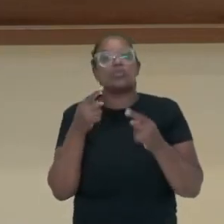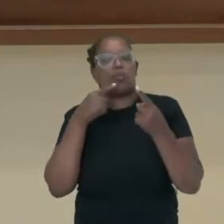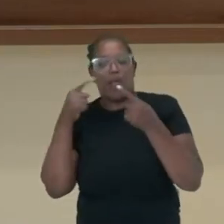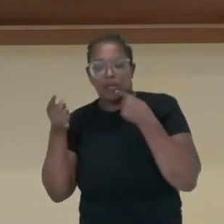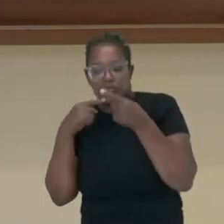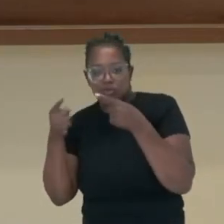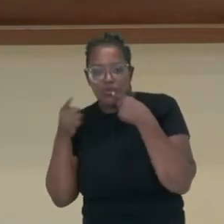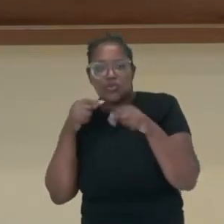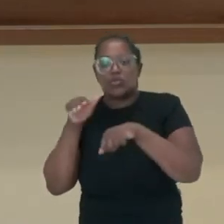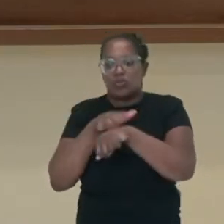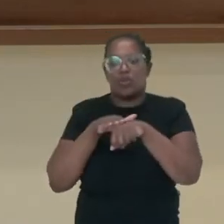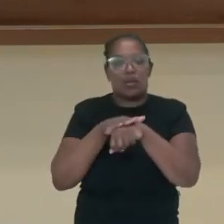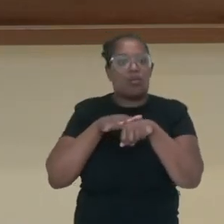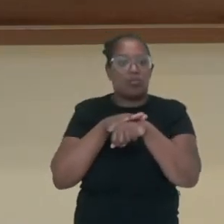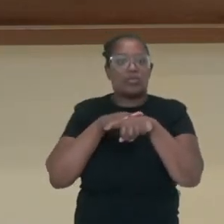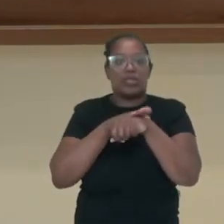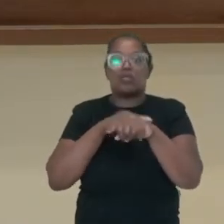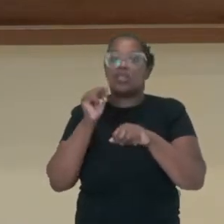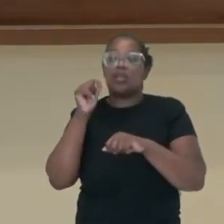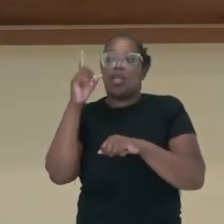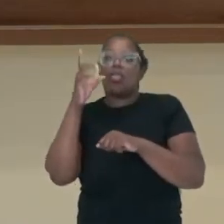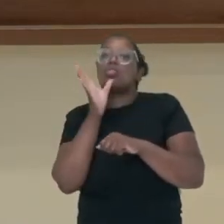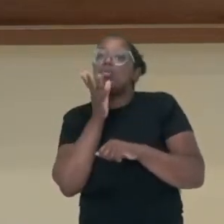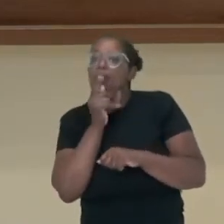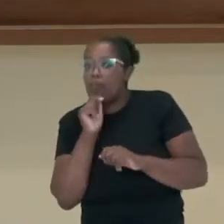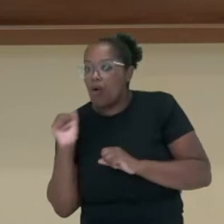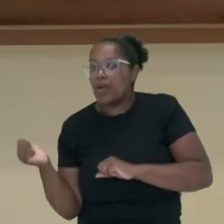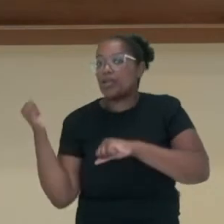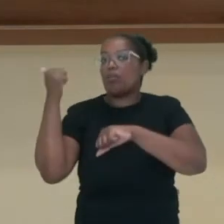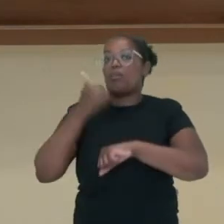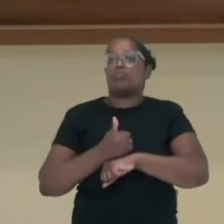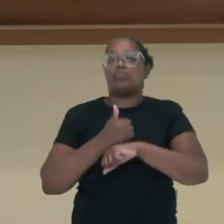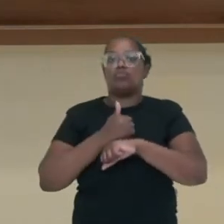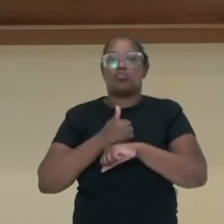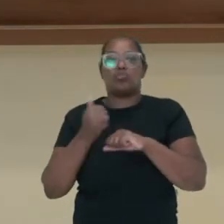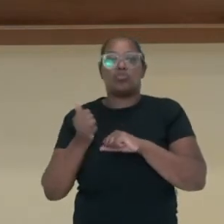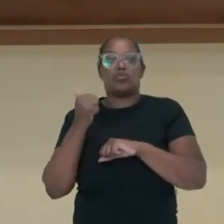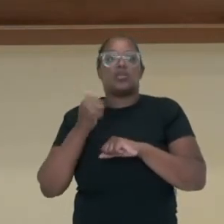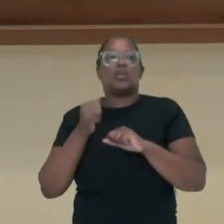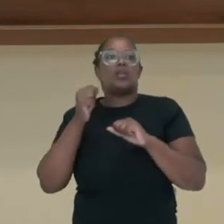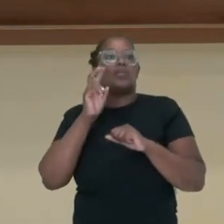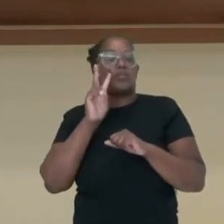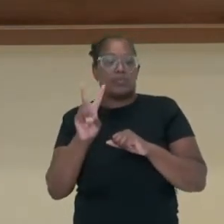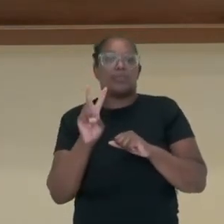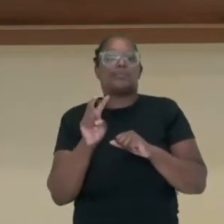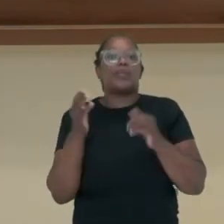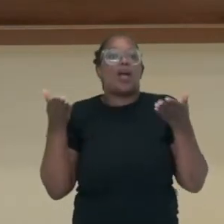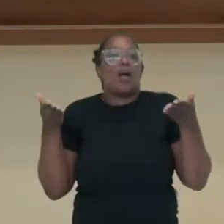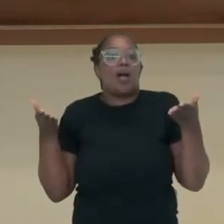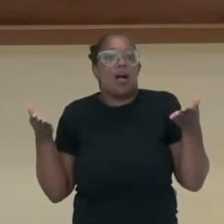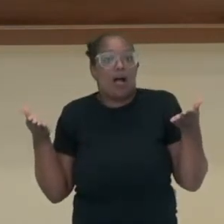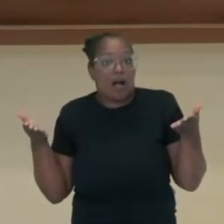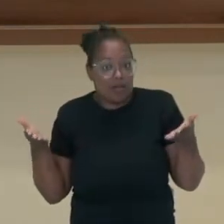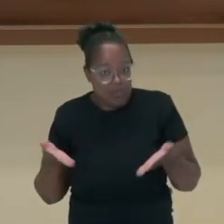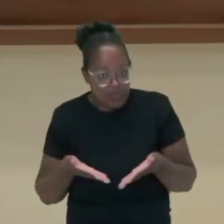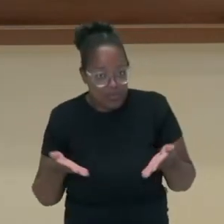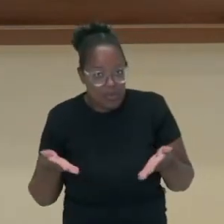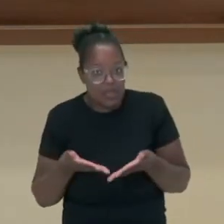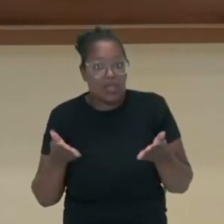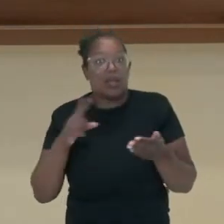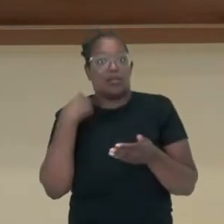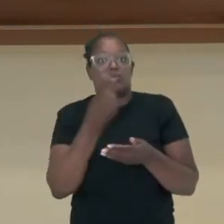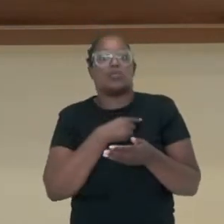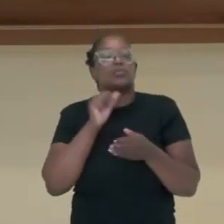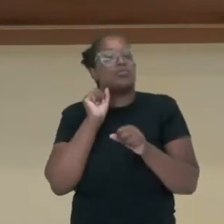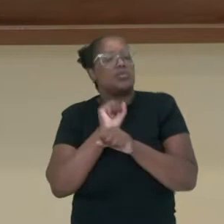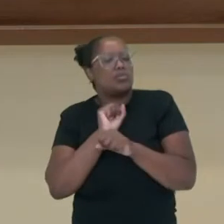e demoram a se posicionar. E isso vai gerar conflitos que nós já vamos ver na sequência. Para isso, vamos agora